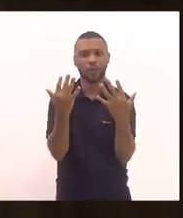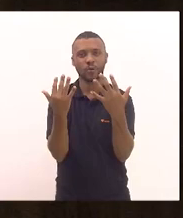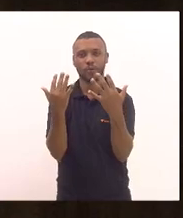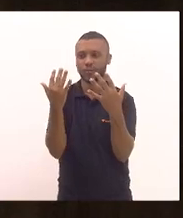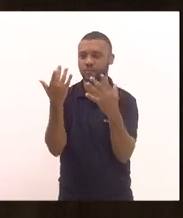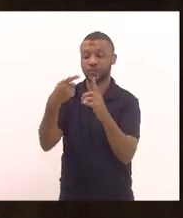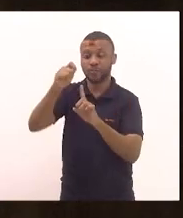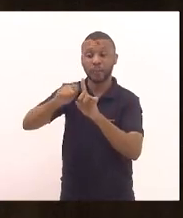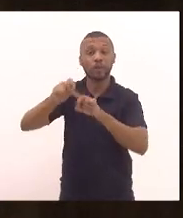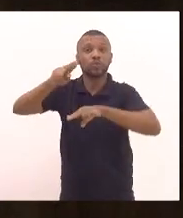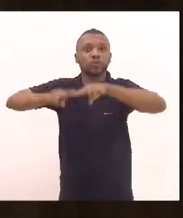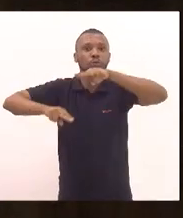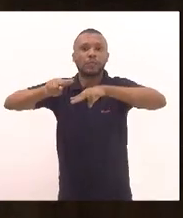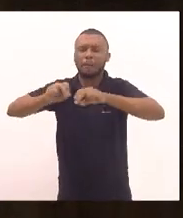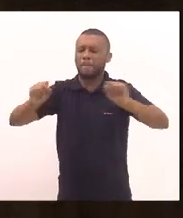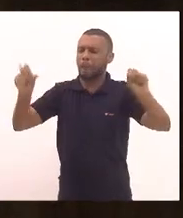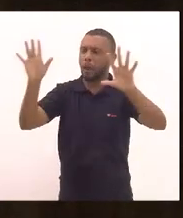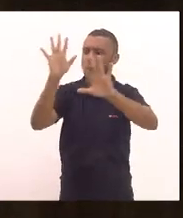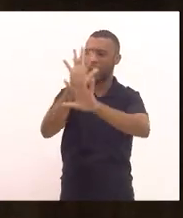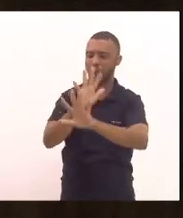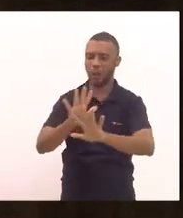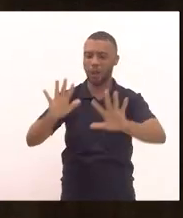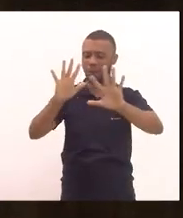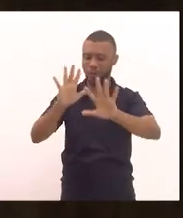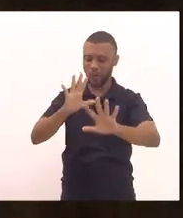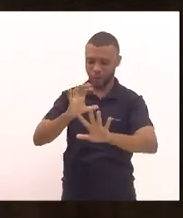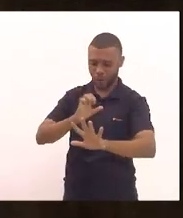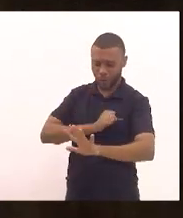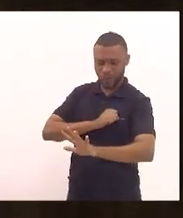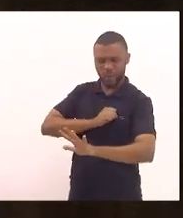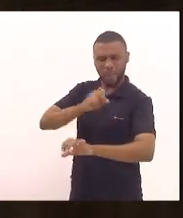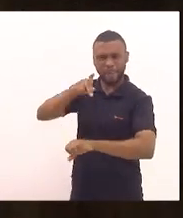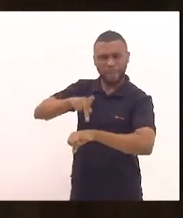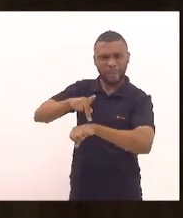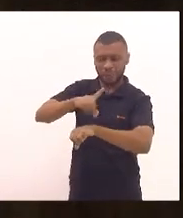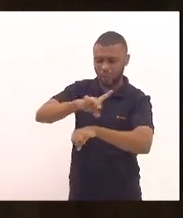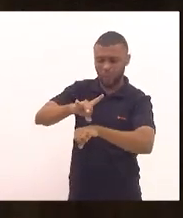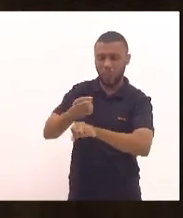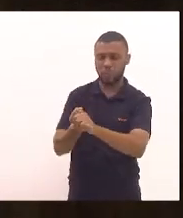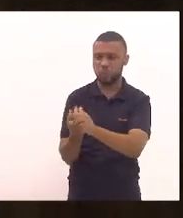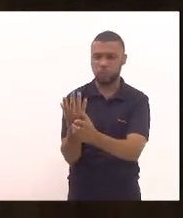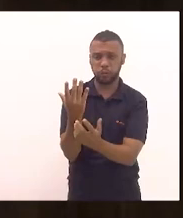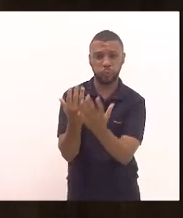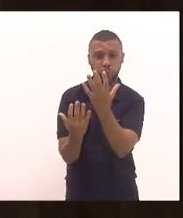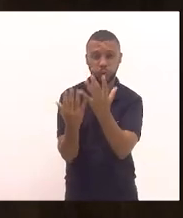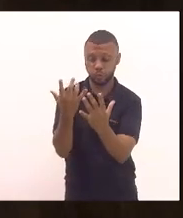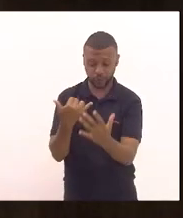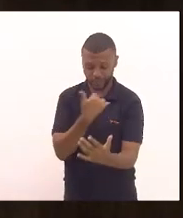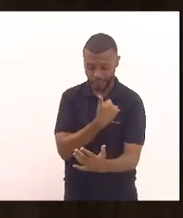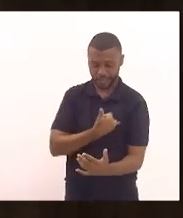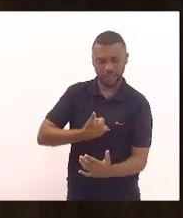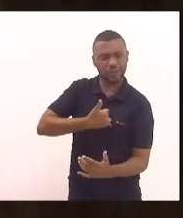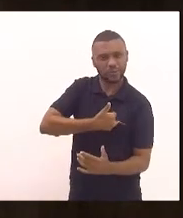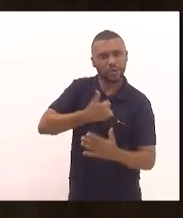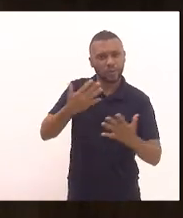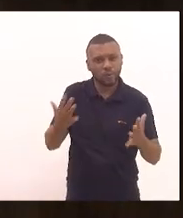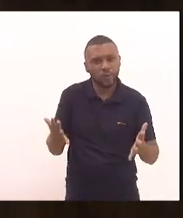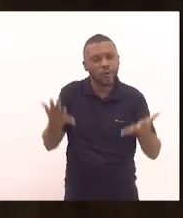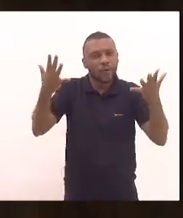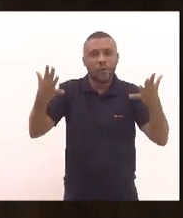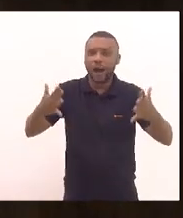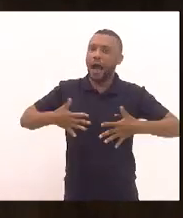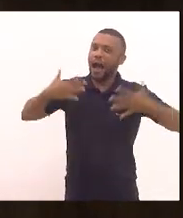juninos, brilha de amor o caminho em brasas. É São João, é São João.